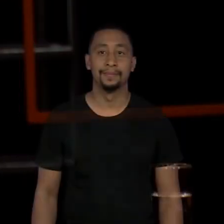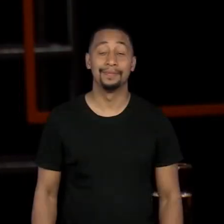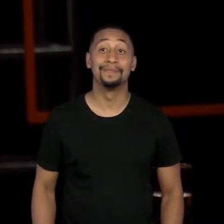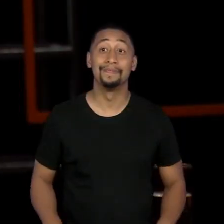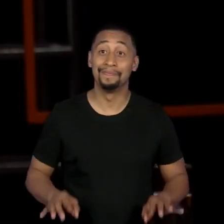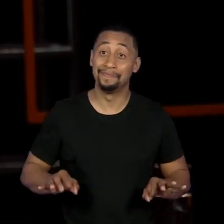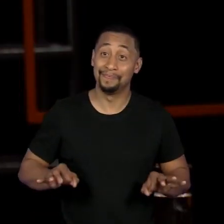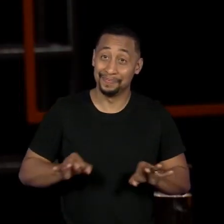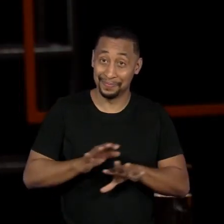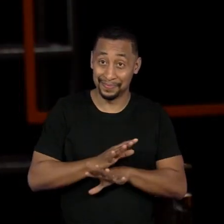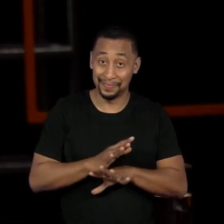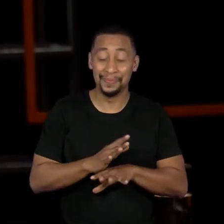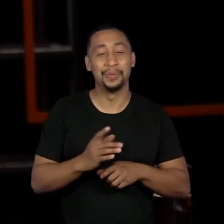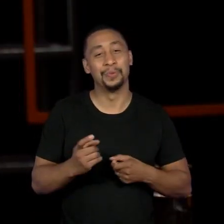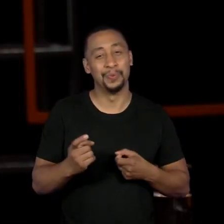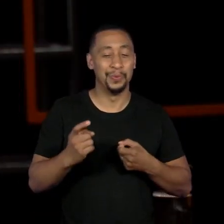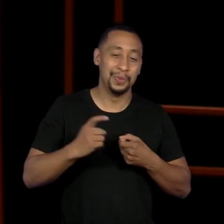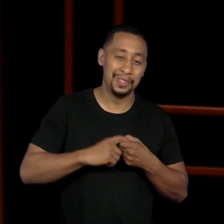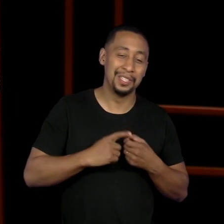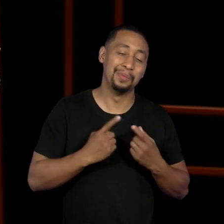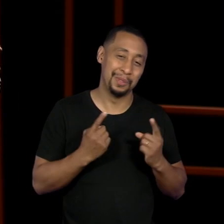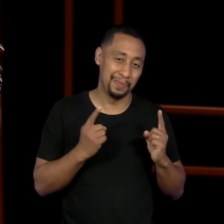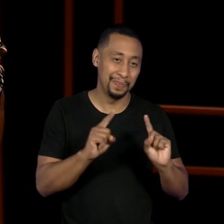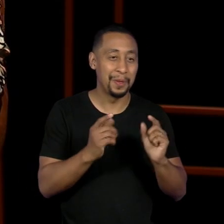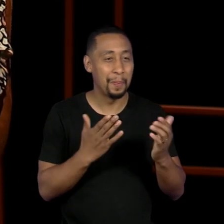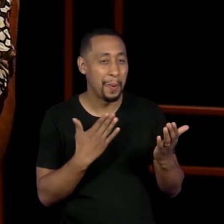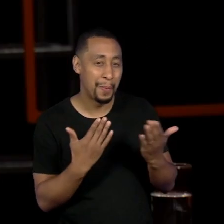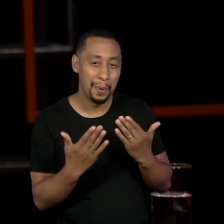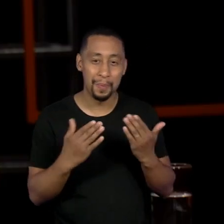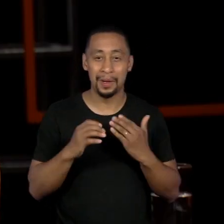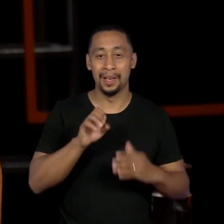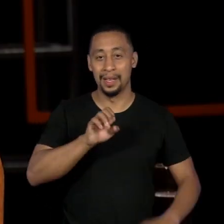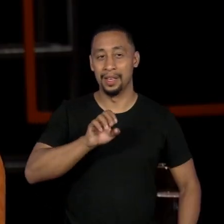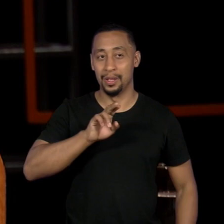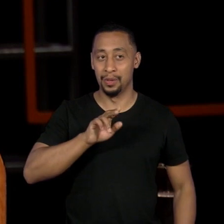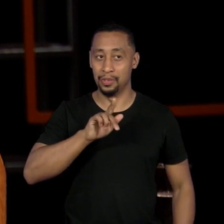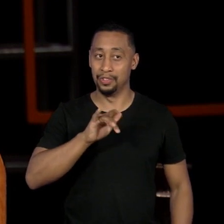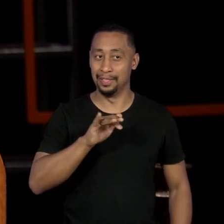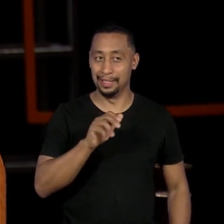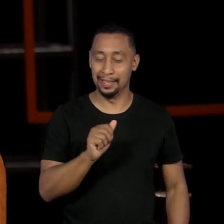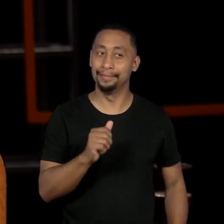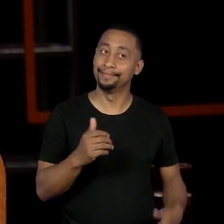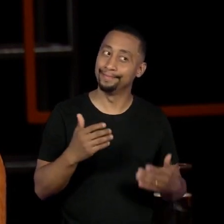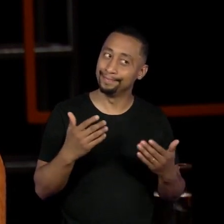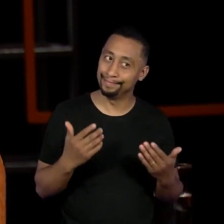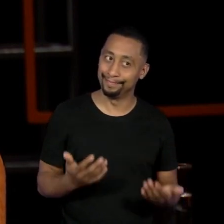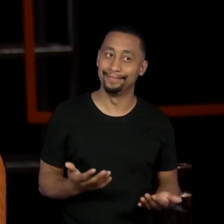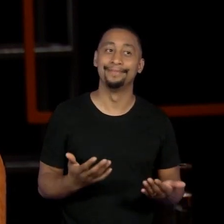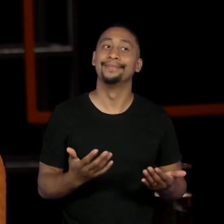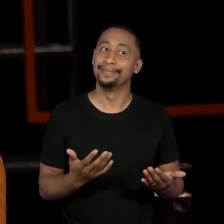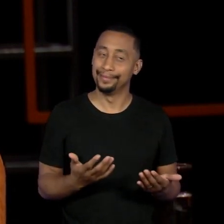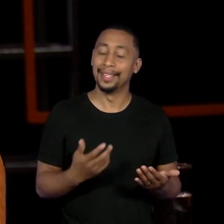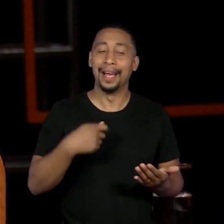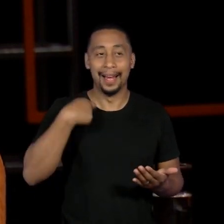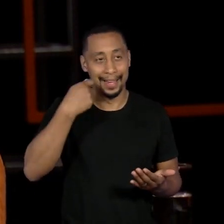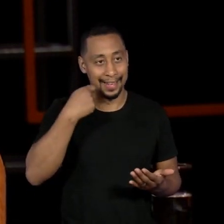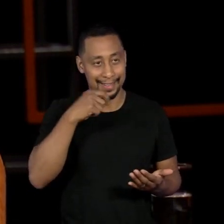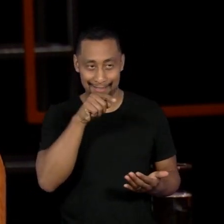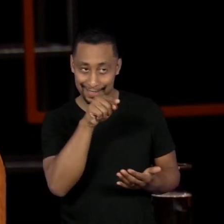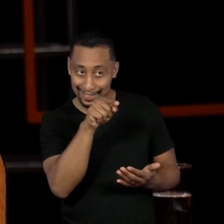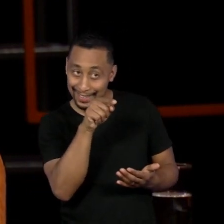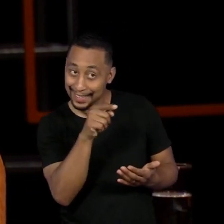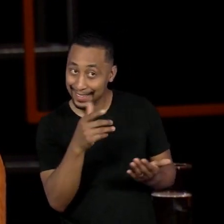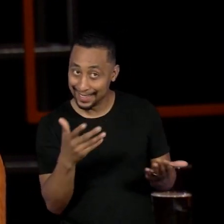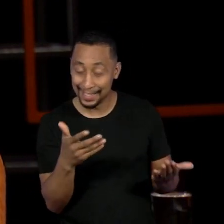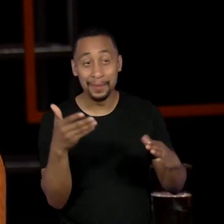Pronto, voltamos para o nosso bate-papo com a Eugênia Melli Castro. Pois é, a atriz Eugênia acabou participando da novela